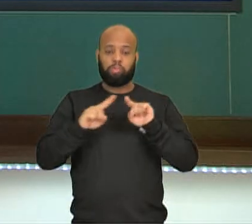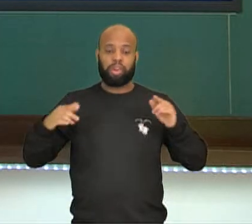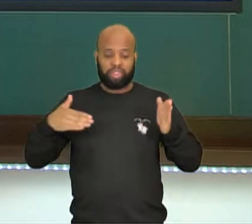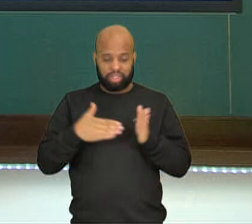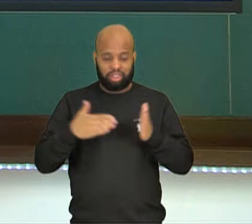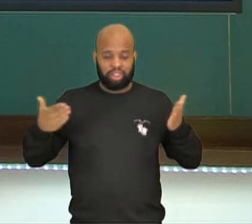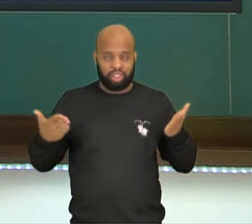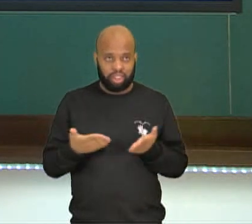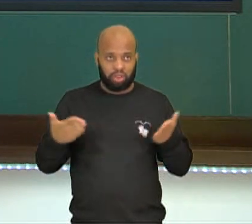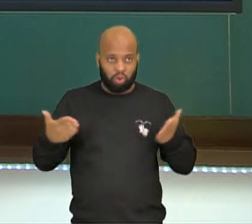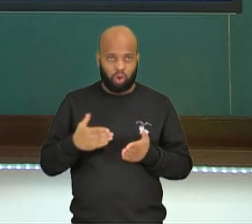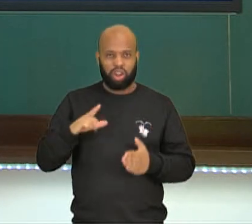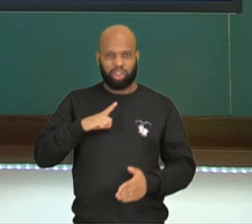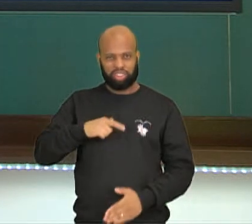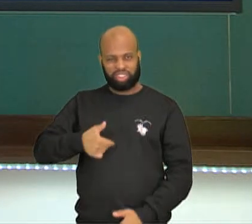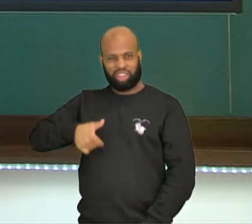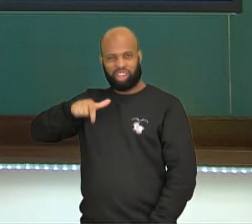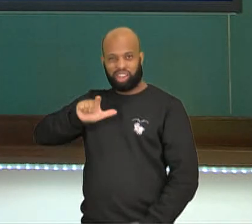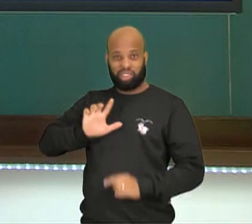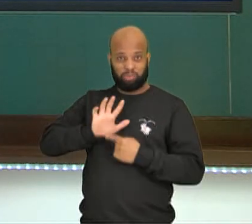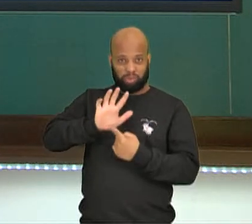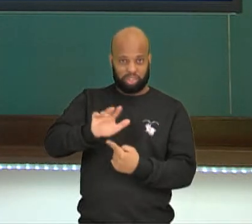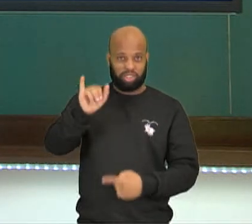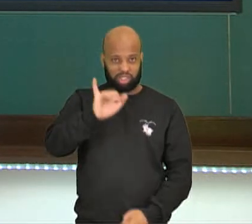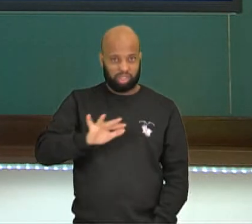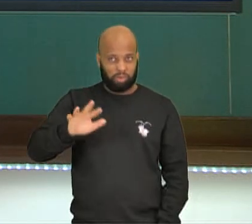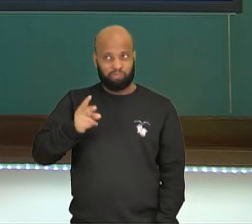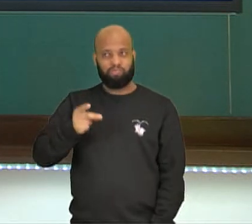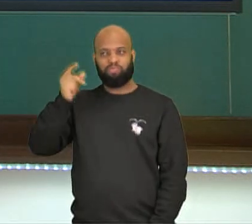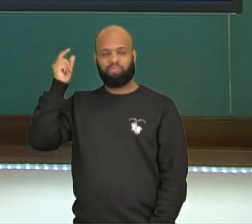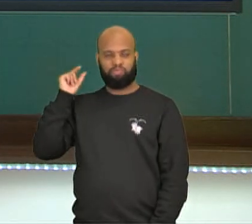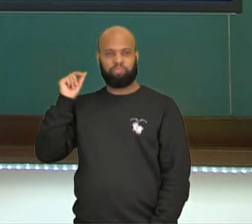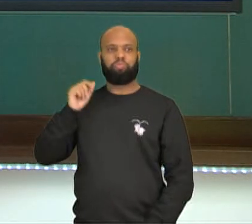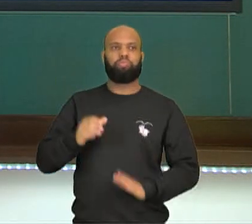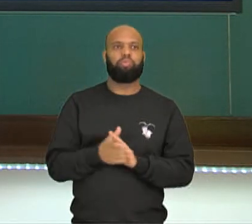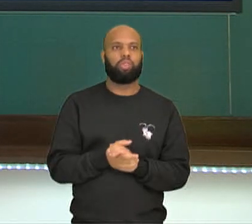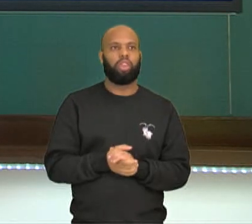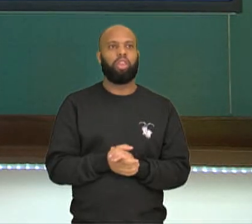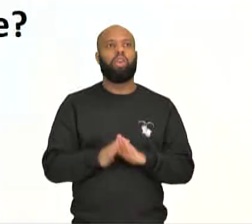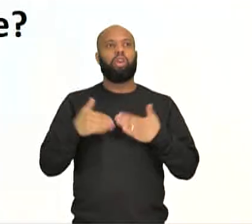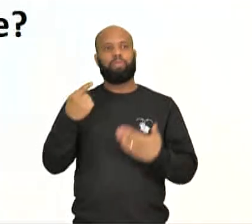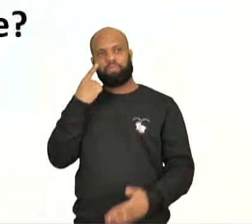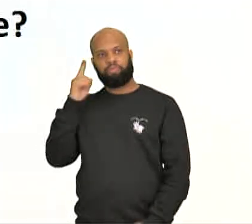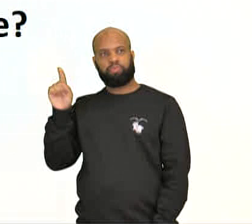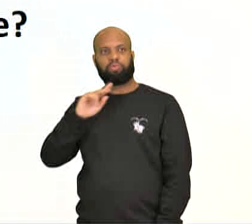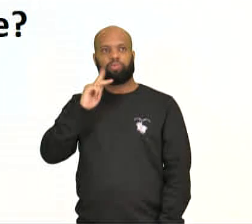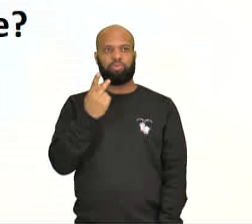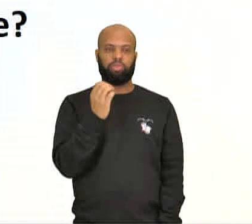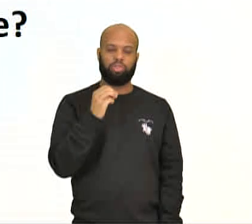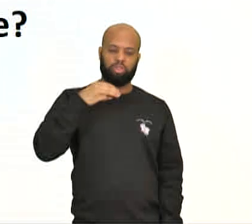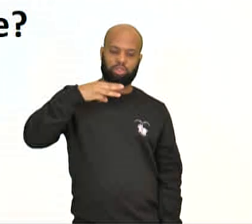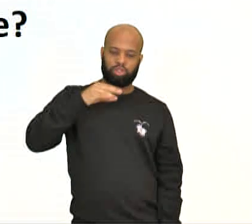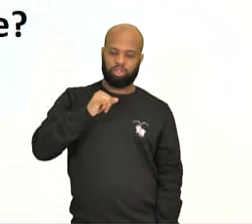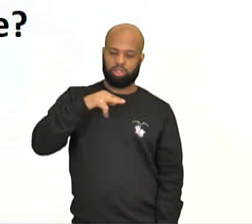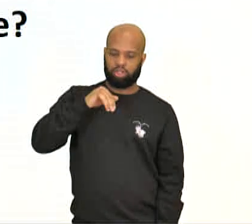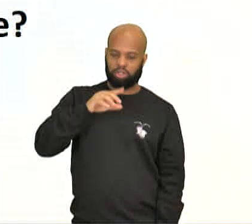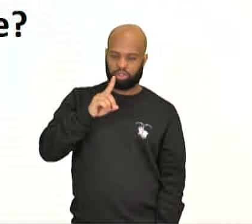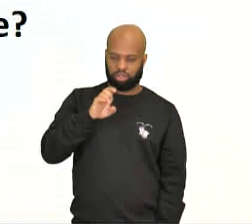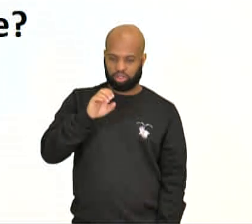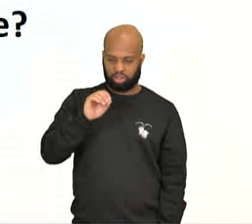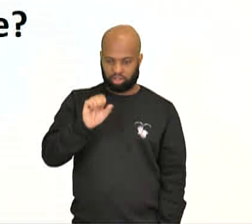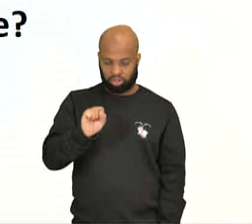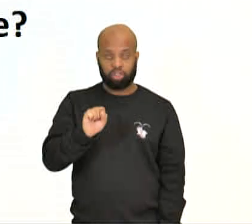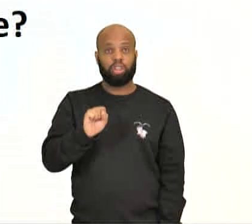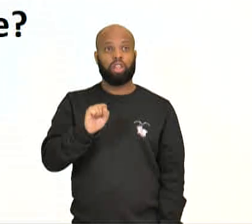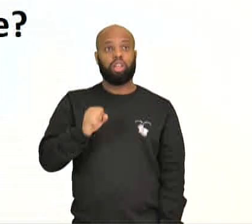agora, Lucy é a Australopithecus mais antiga. Os hominídeos são os ancestrais primatas que habitavam na